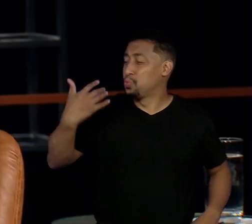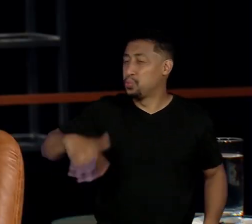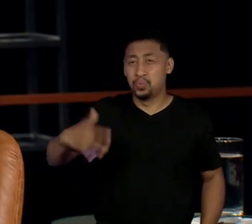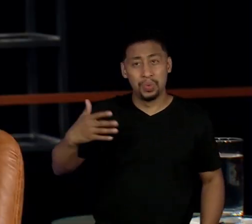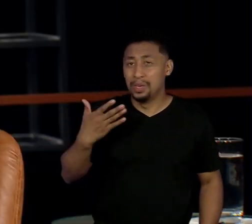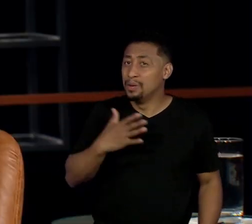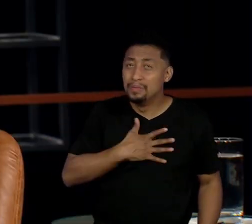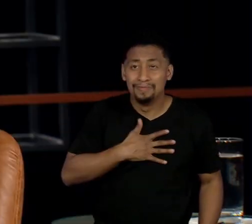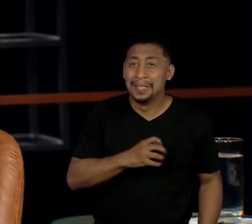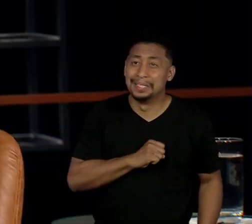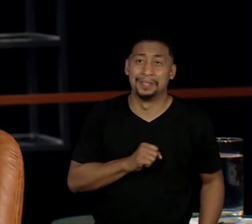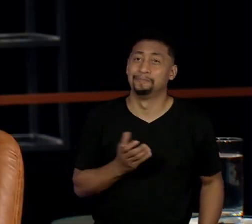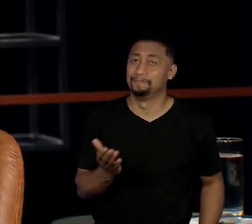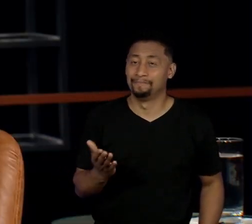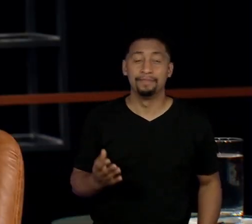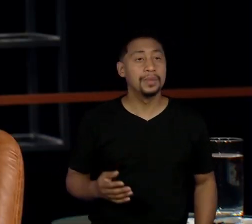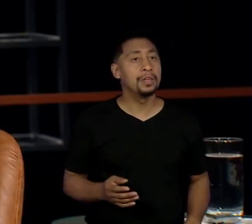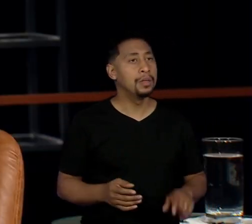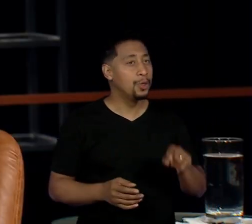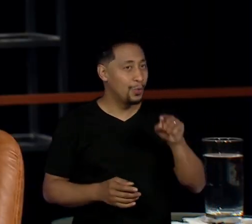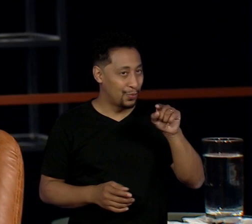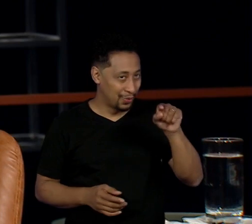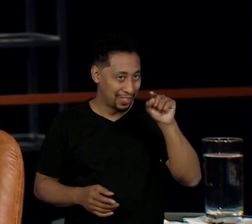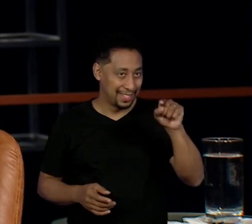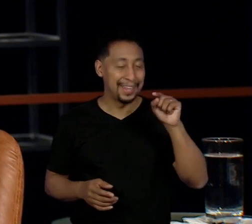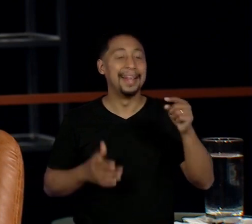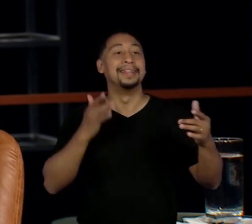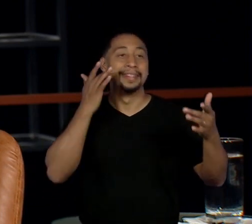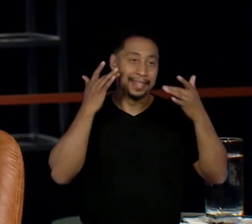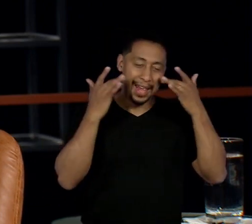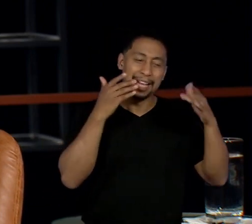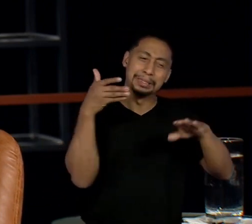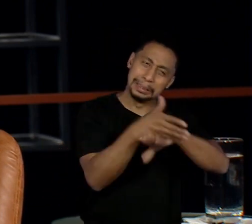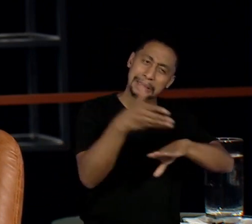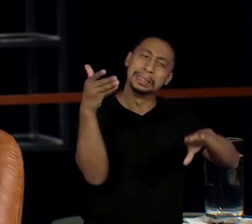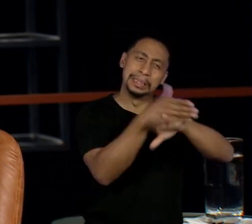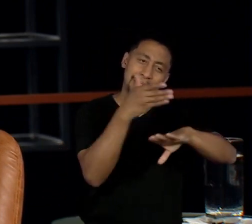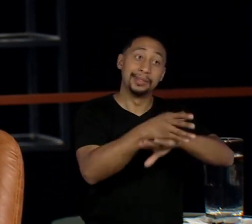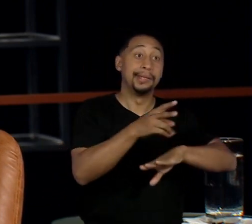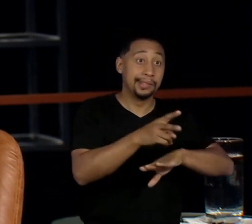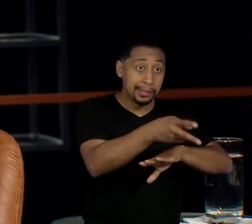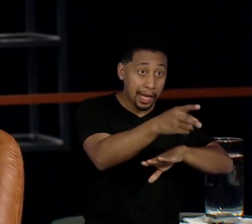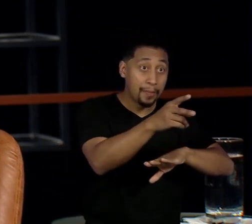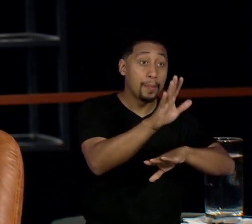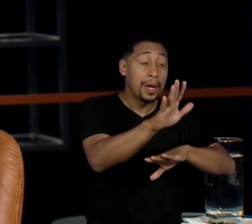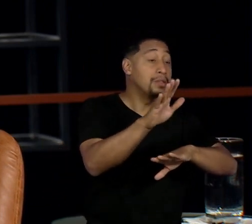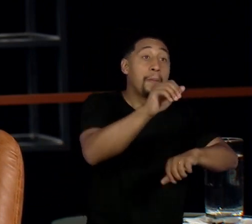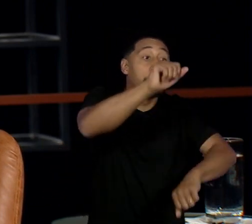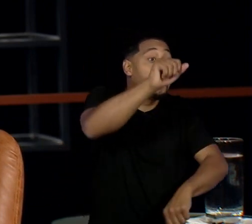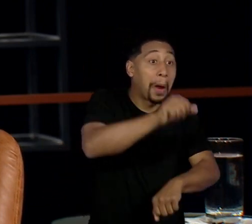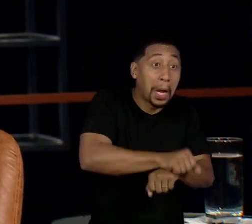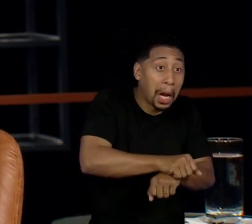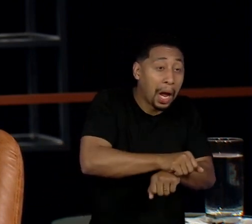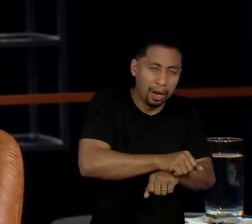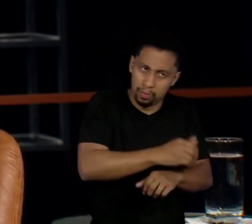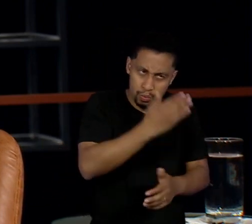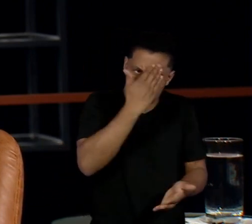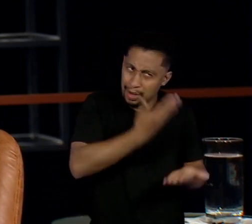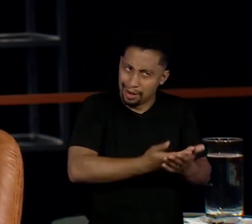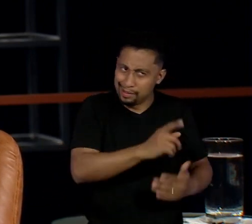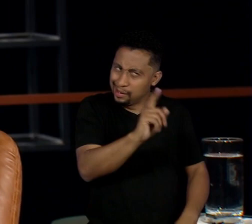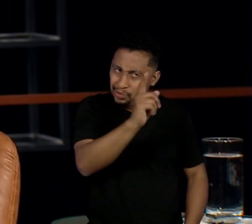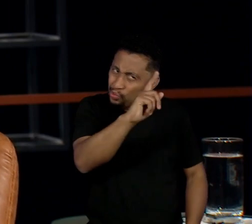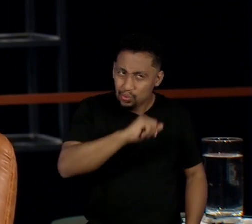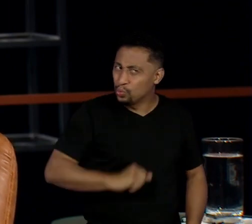A gente não imagina você, Otávio, longe da atuação. Mas, na verdade, é que esse ator aqui presente, diante de nós, investiu